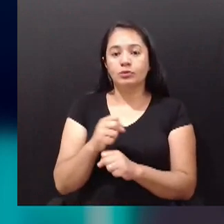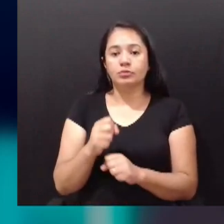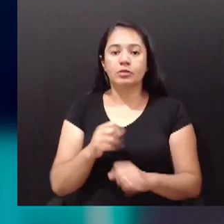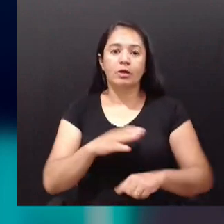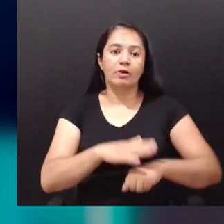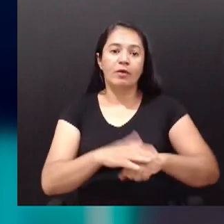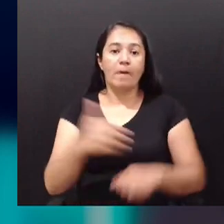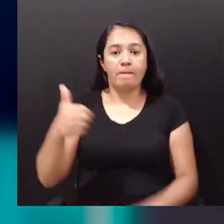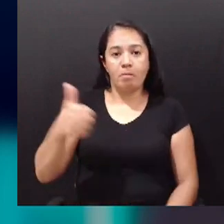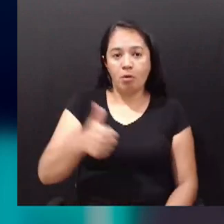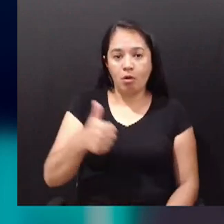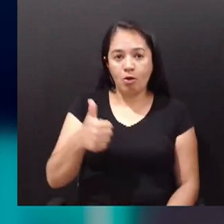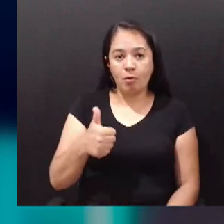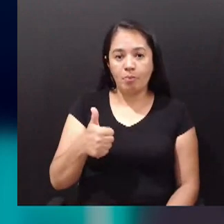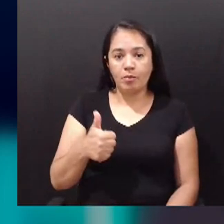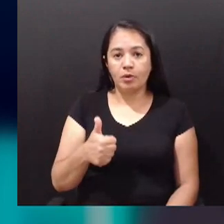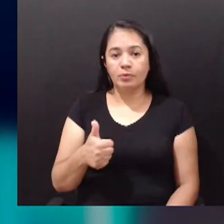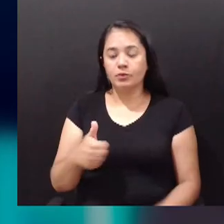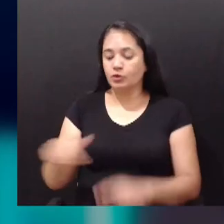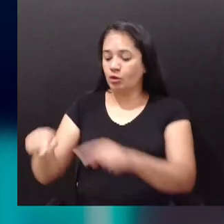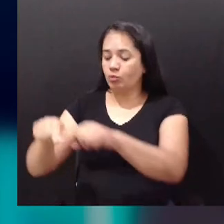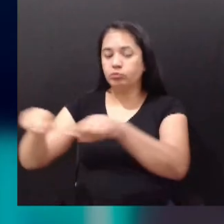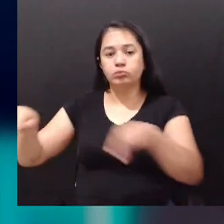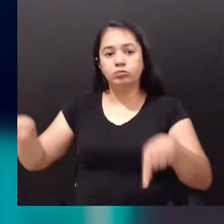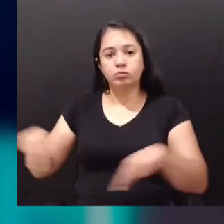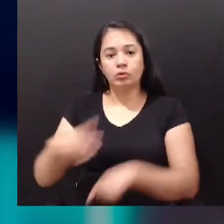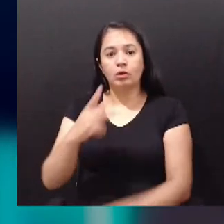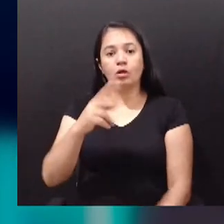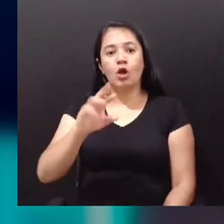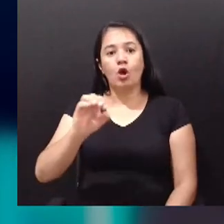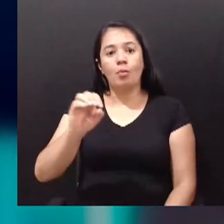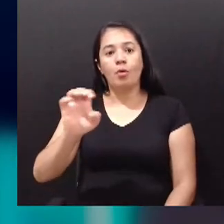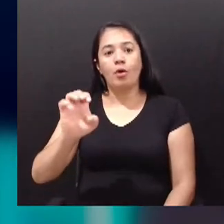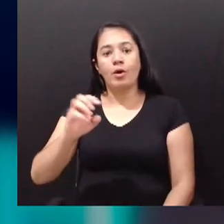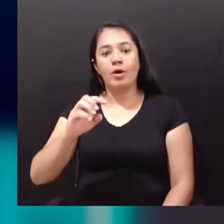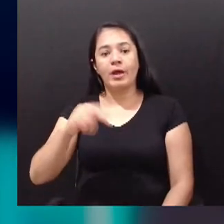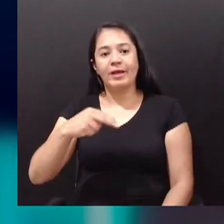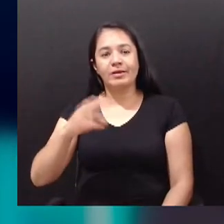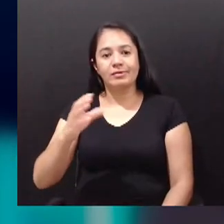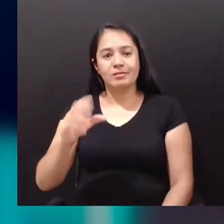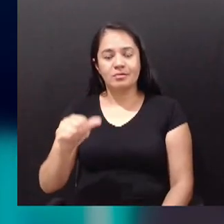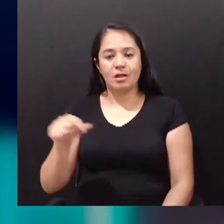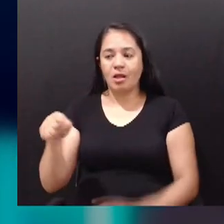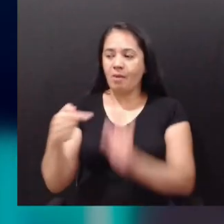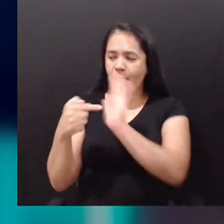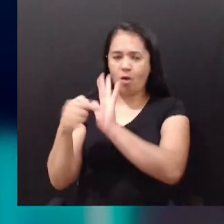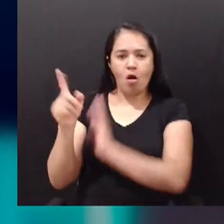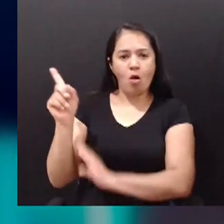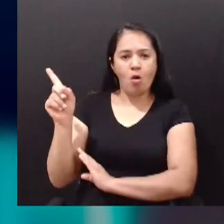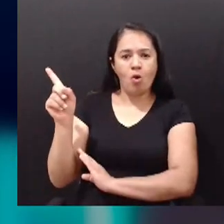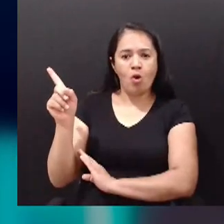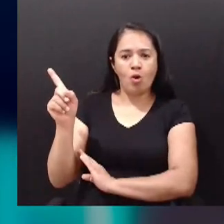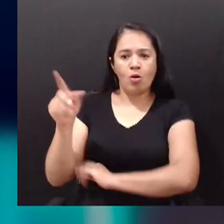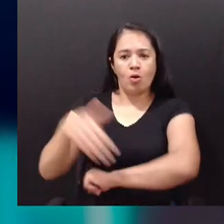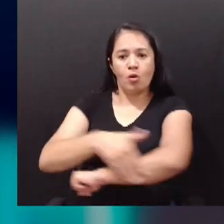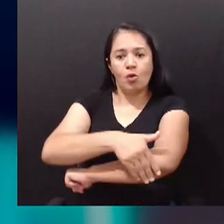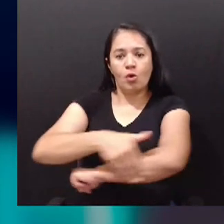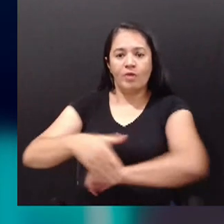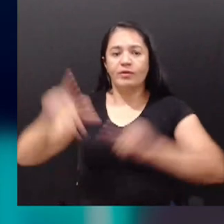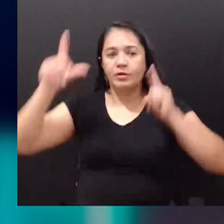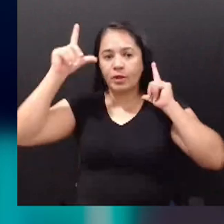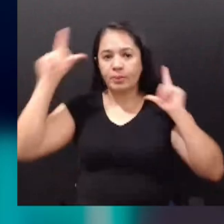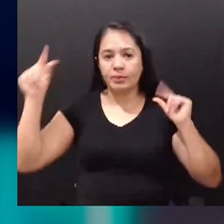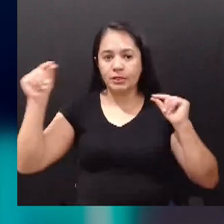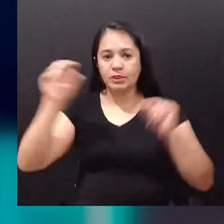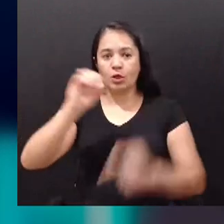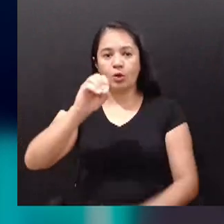sobre o reservatório Proença. Ele fica ali mostra, né, a Avenida Princesa do Oeste, ele é ao